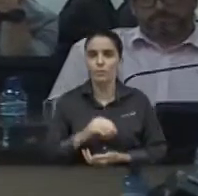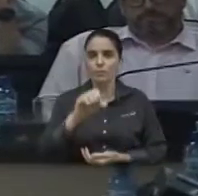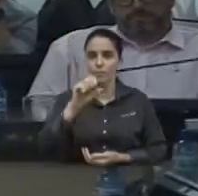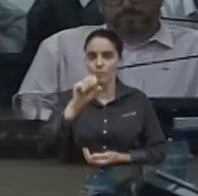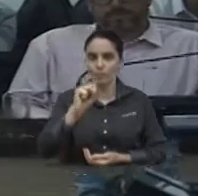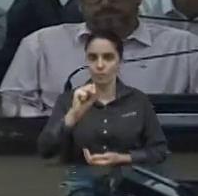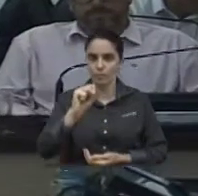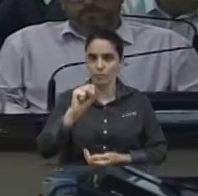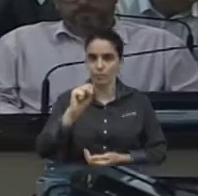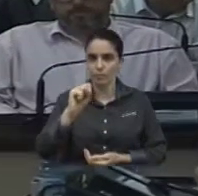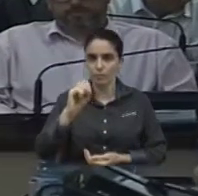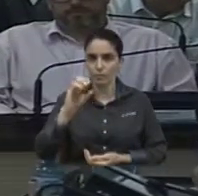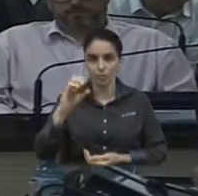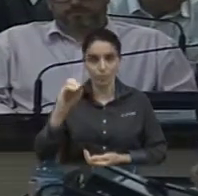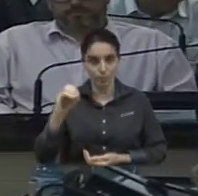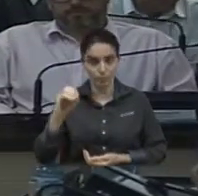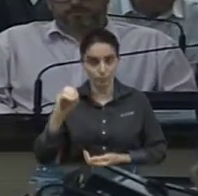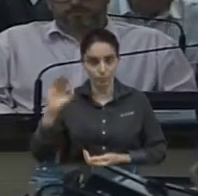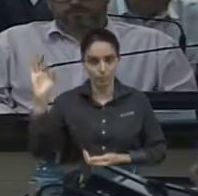80% ou mais